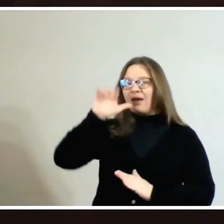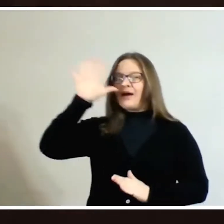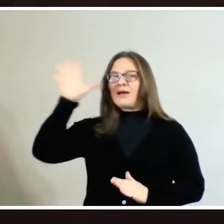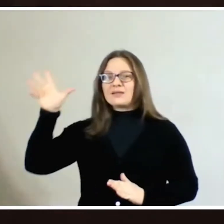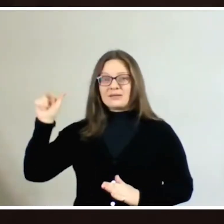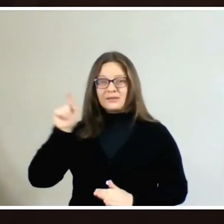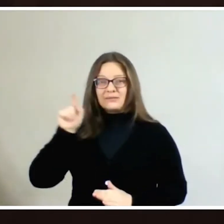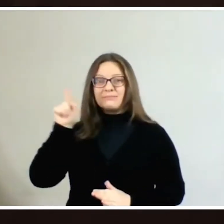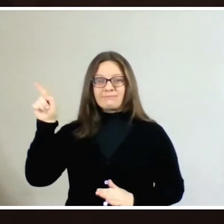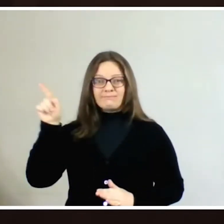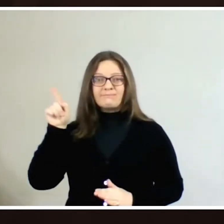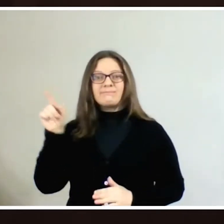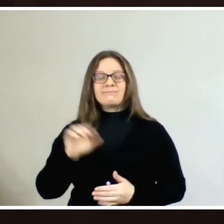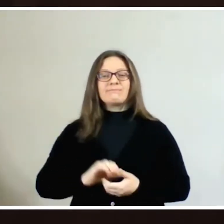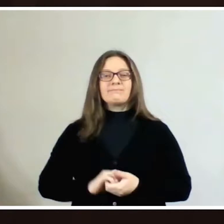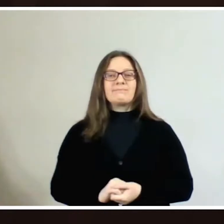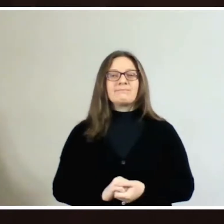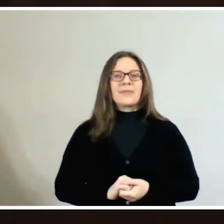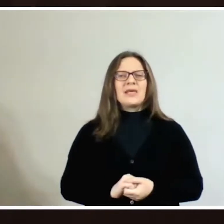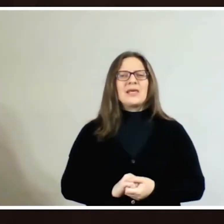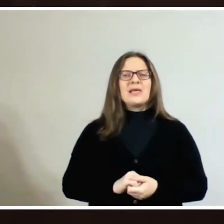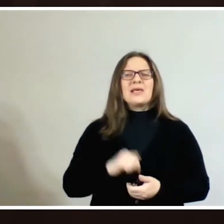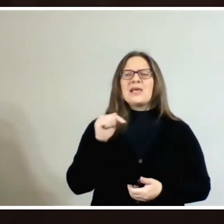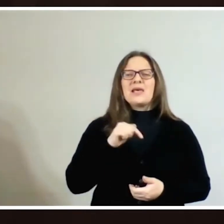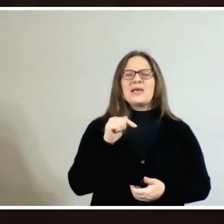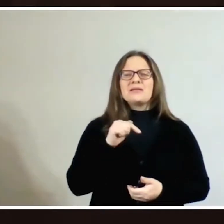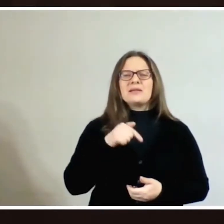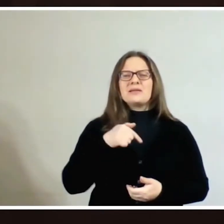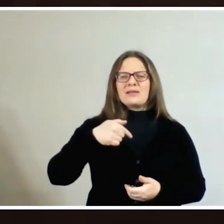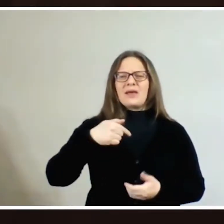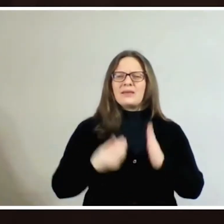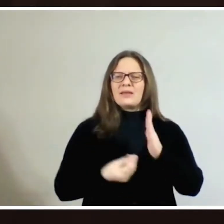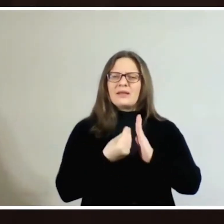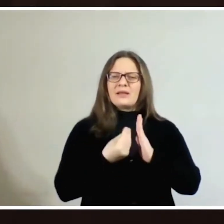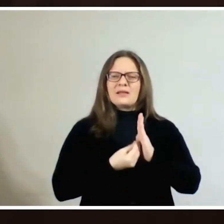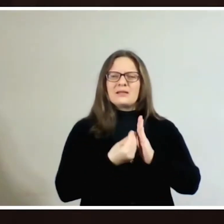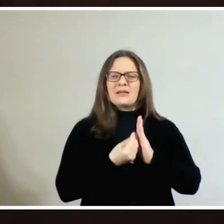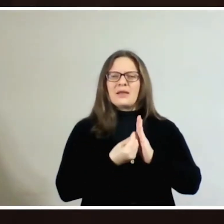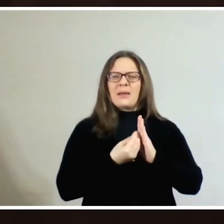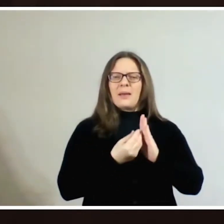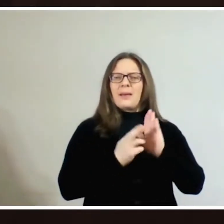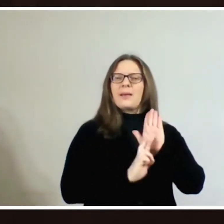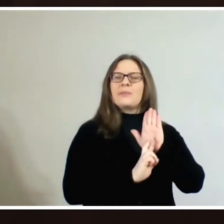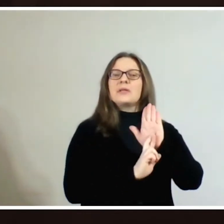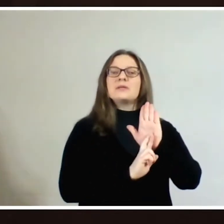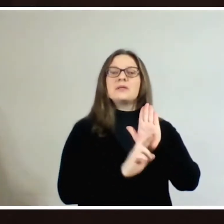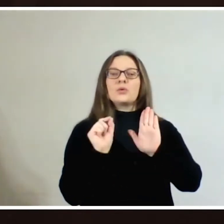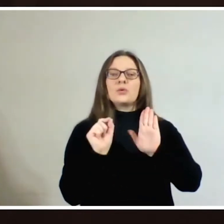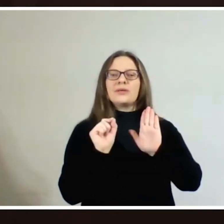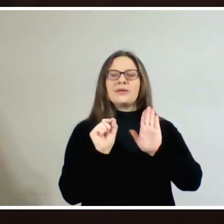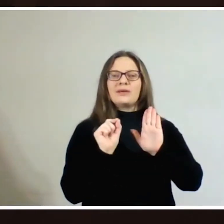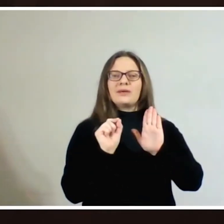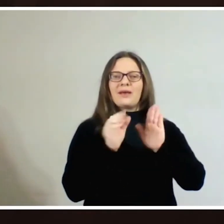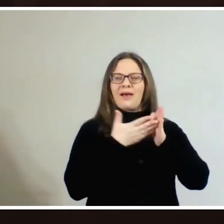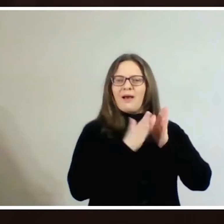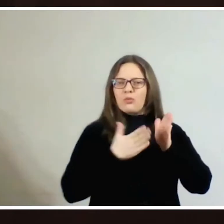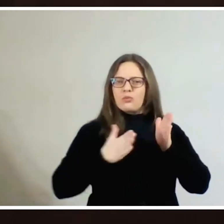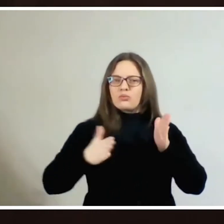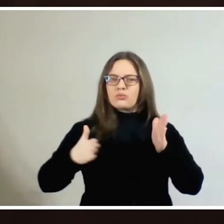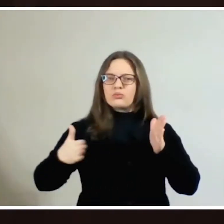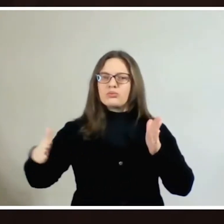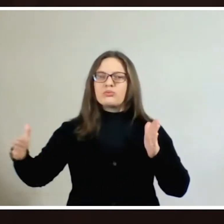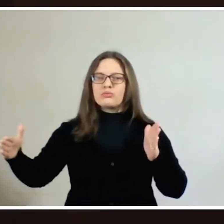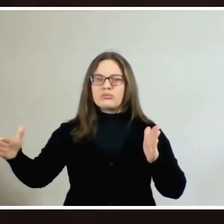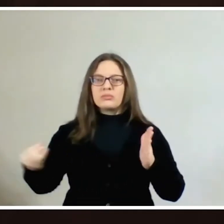as 7 igrejas correspondem à história da igreja, não só a história do